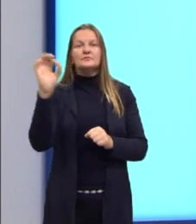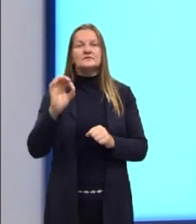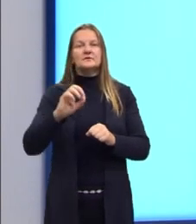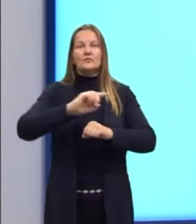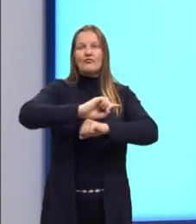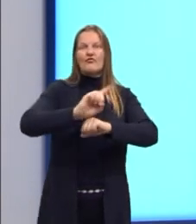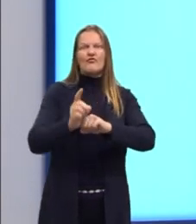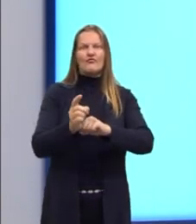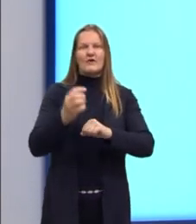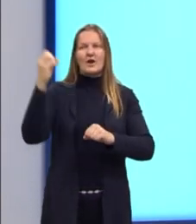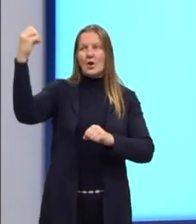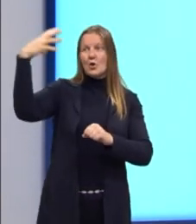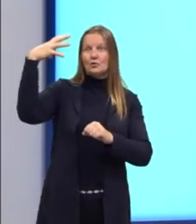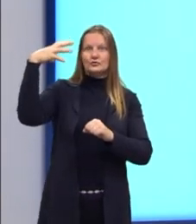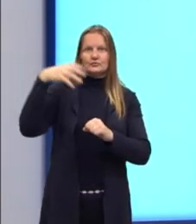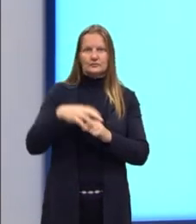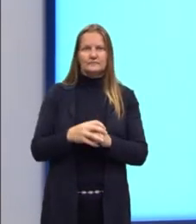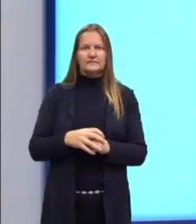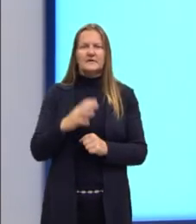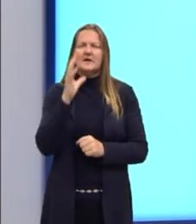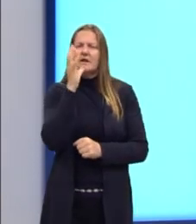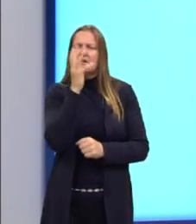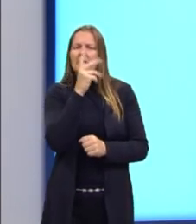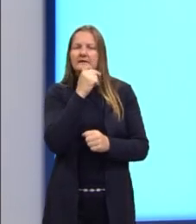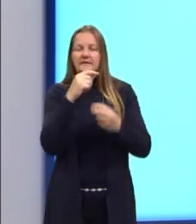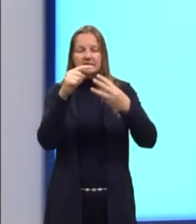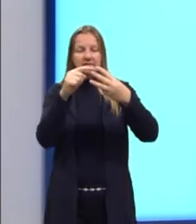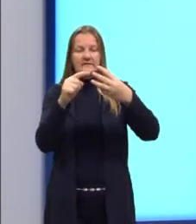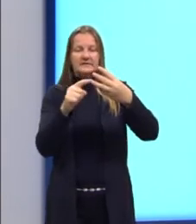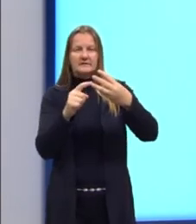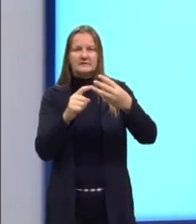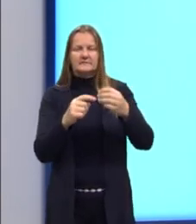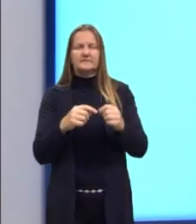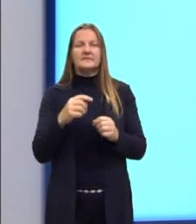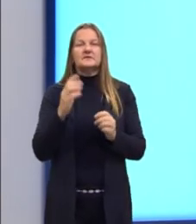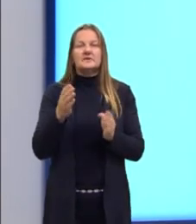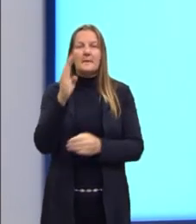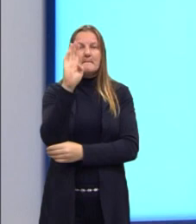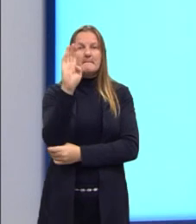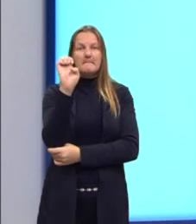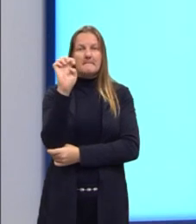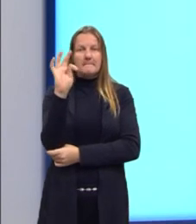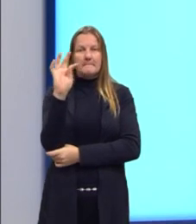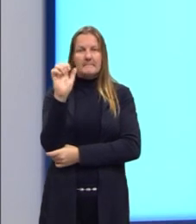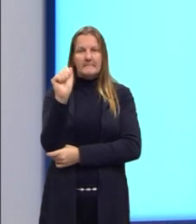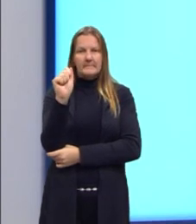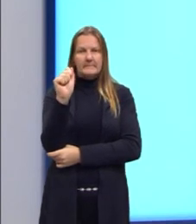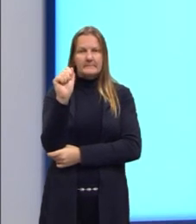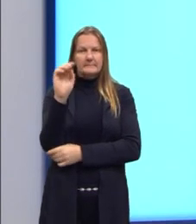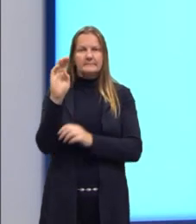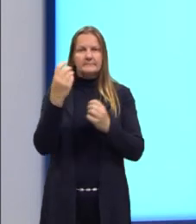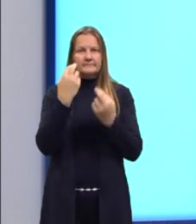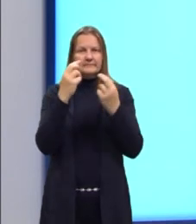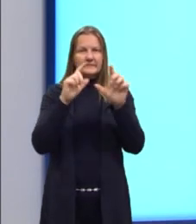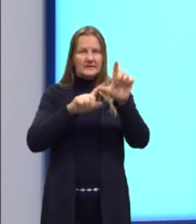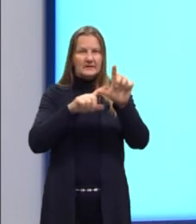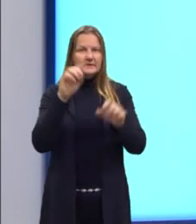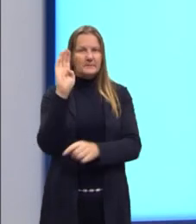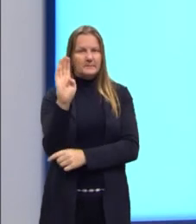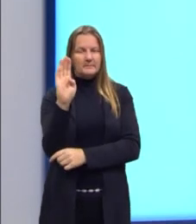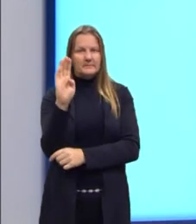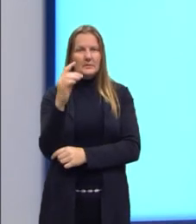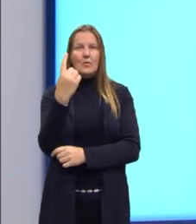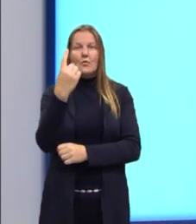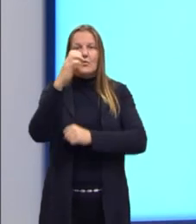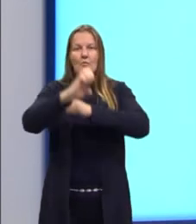da velocidade da luz ela é a mais lenta das radiações já aberta Ela é formada por